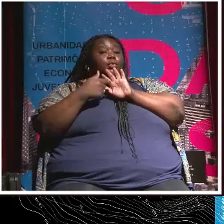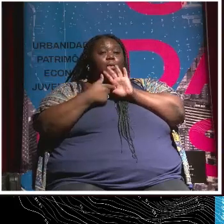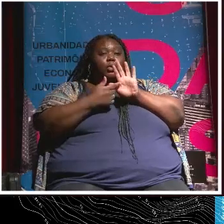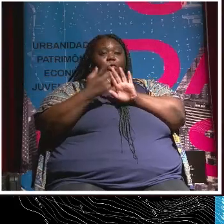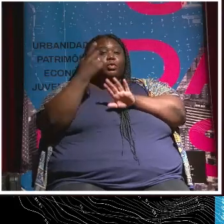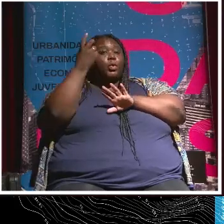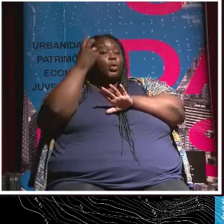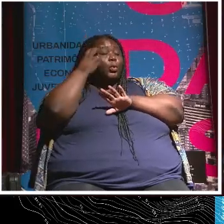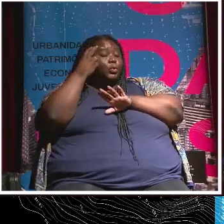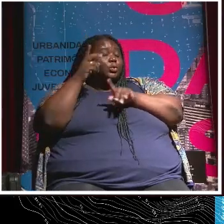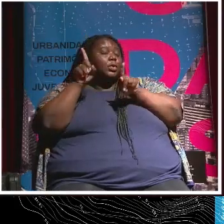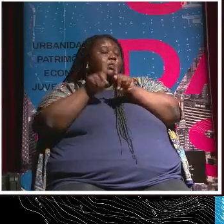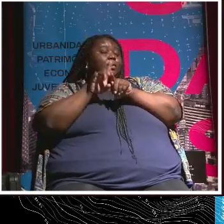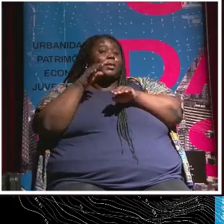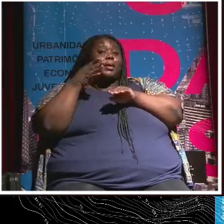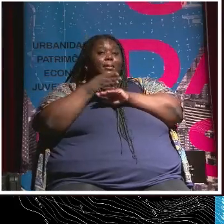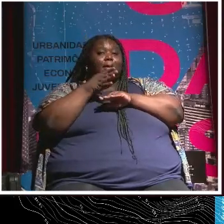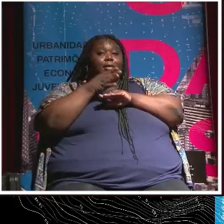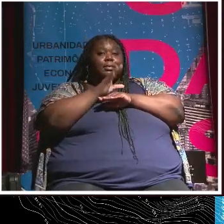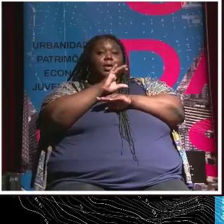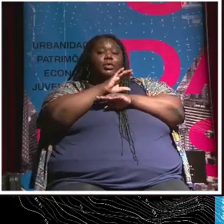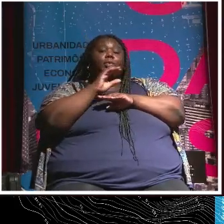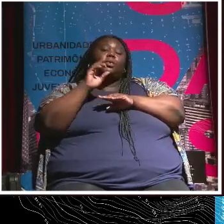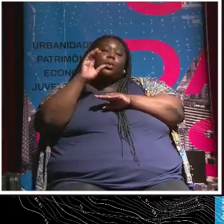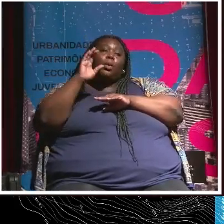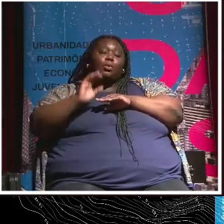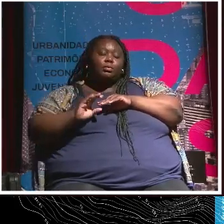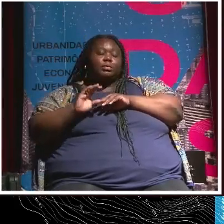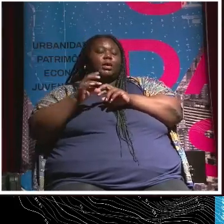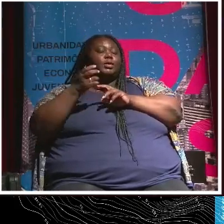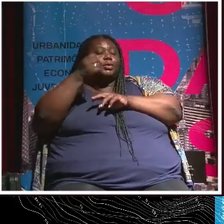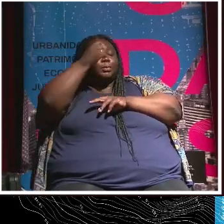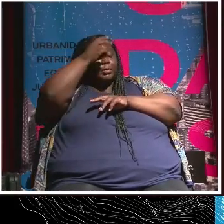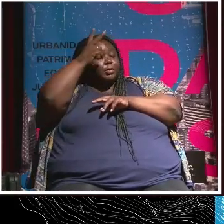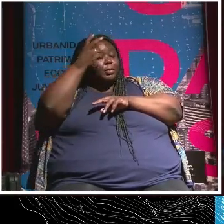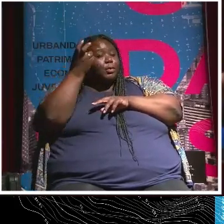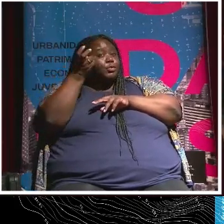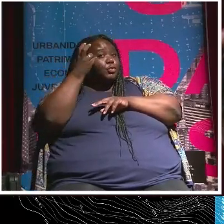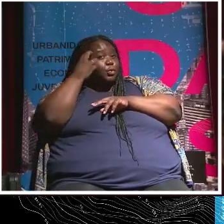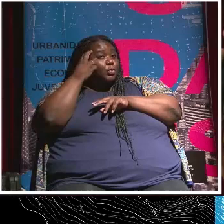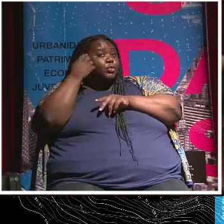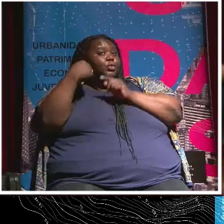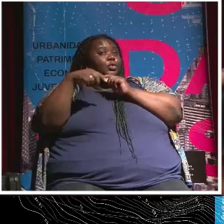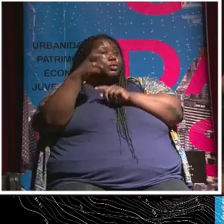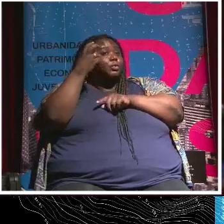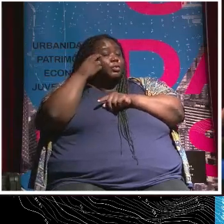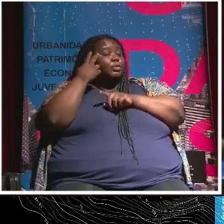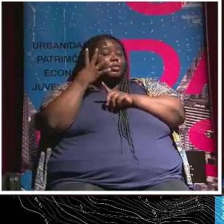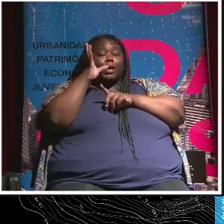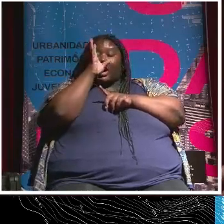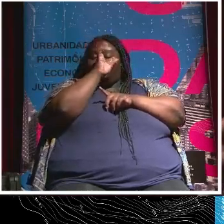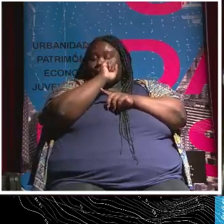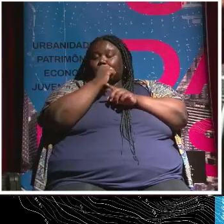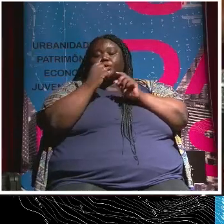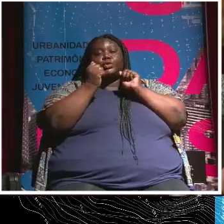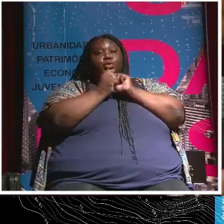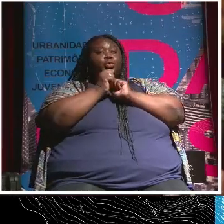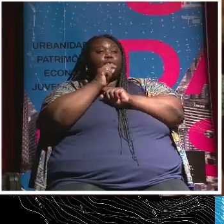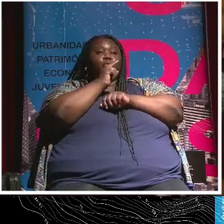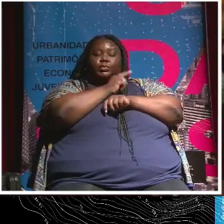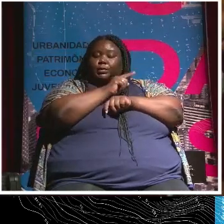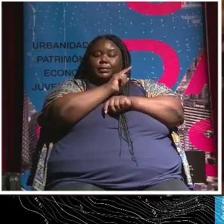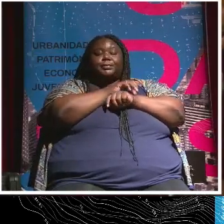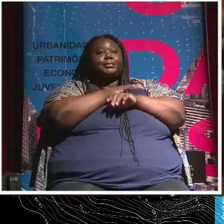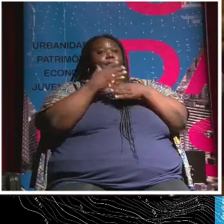participei, durante alguns anos, do Conselho Municipal de Cultura, de Política Cultural, e tenho aprendido muito com vocês. Então, aqui hoje,